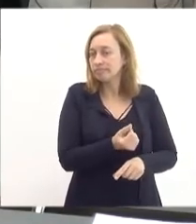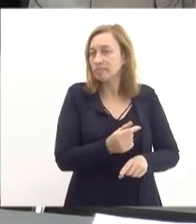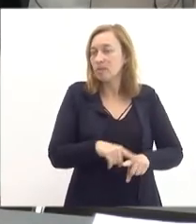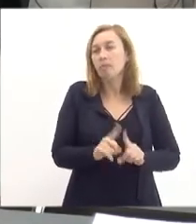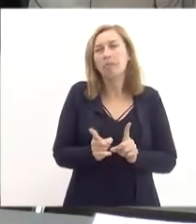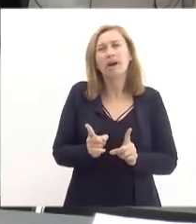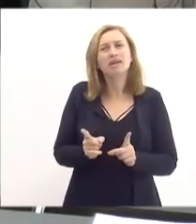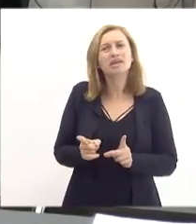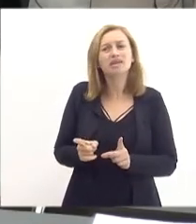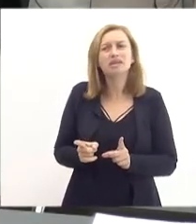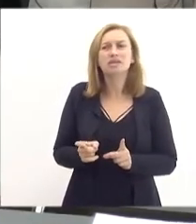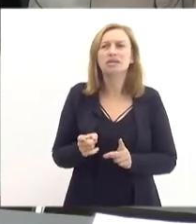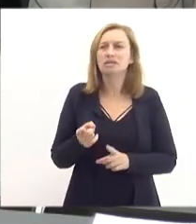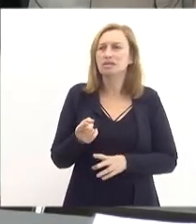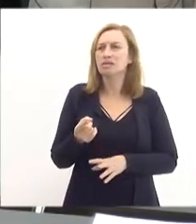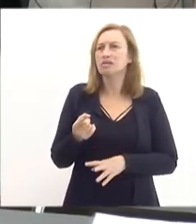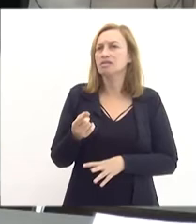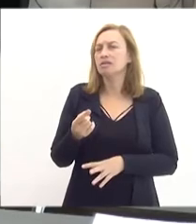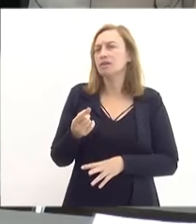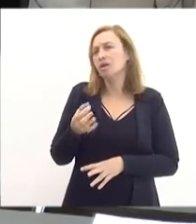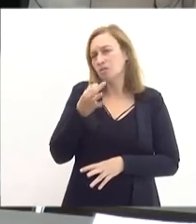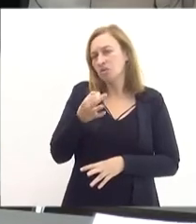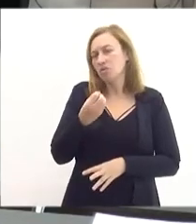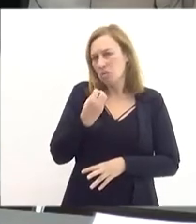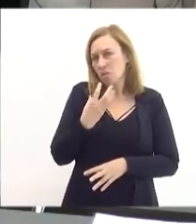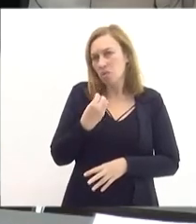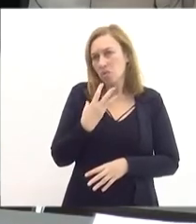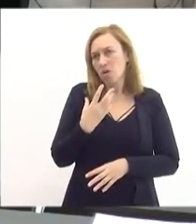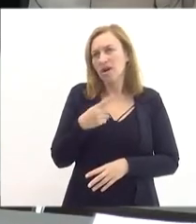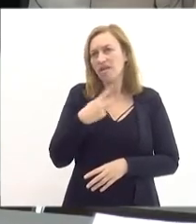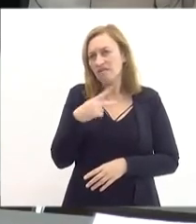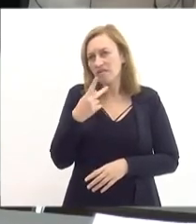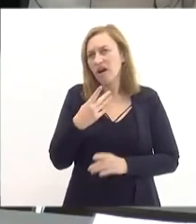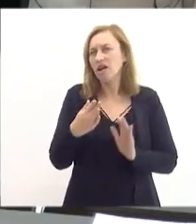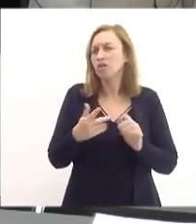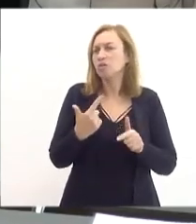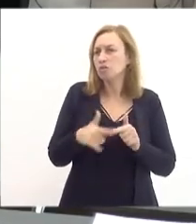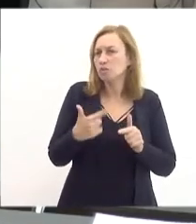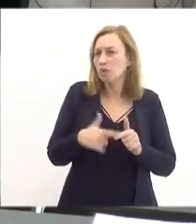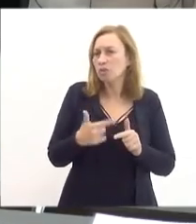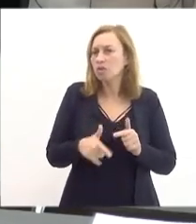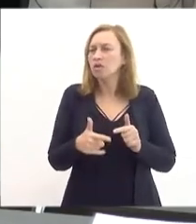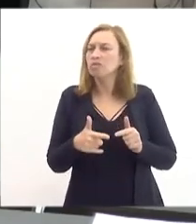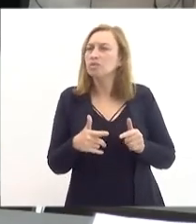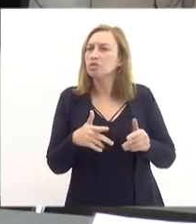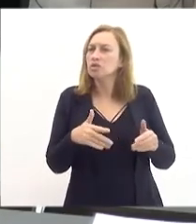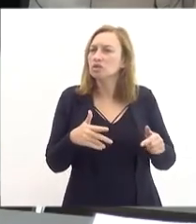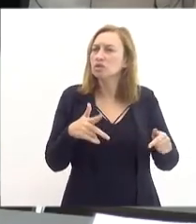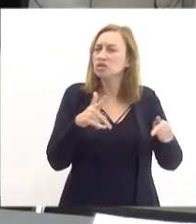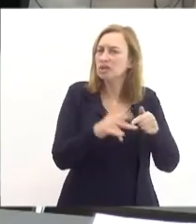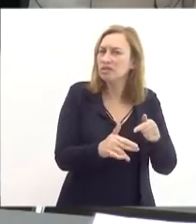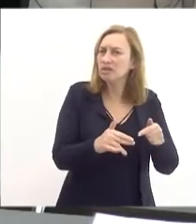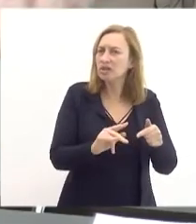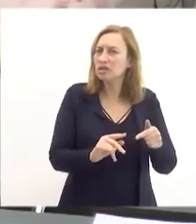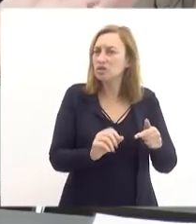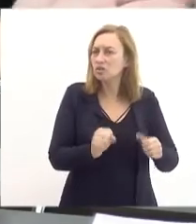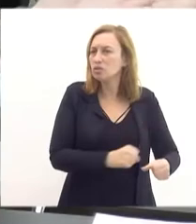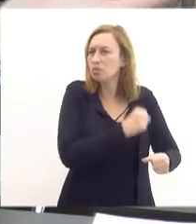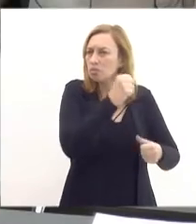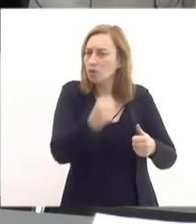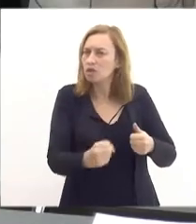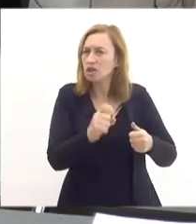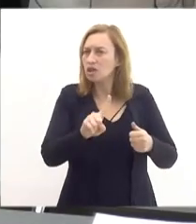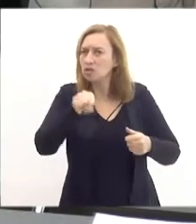mas o parecer é brilhante, a meu juízo, né, que ele fala do problema da interferência de um poder sobre o outro, né,